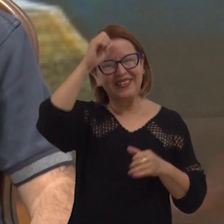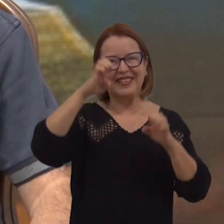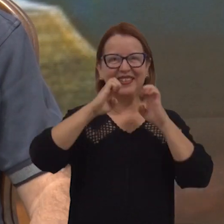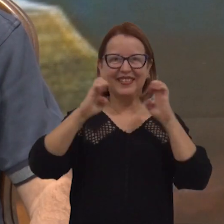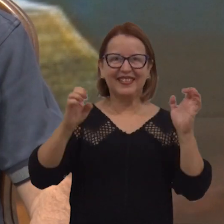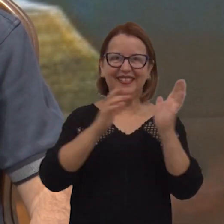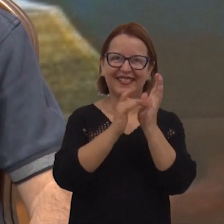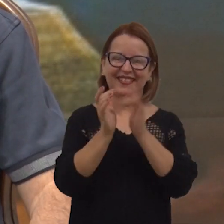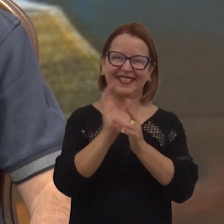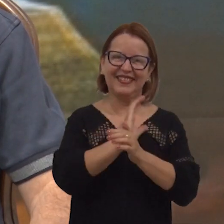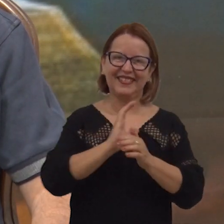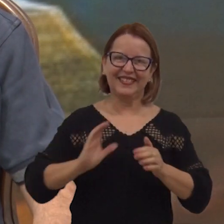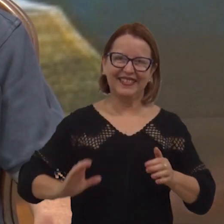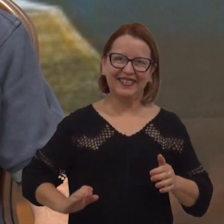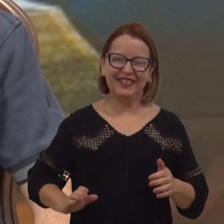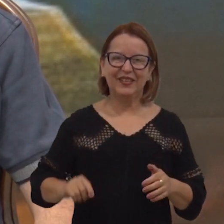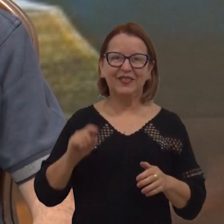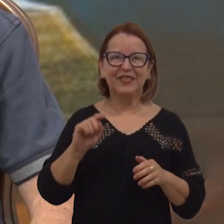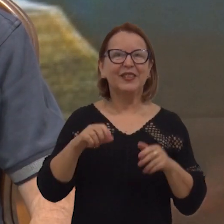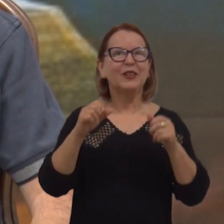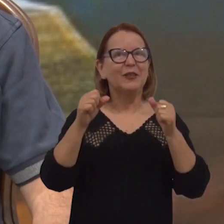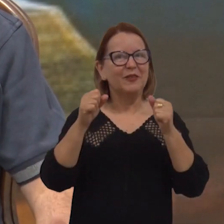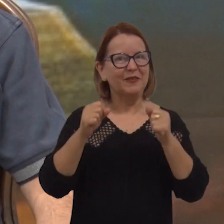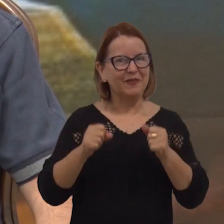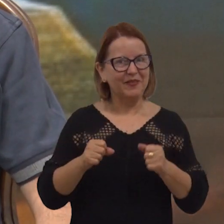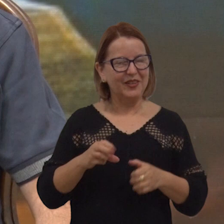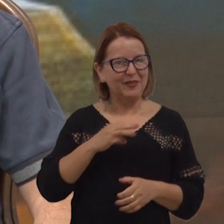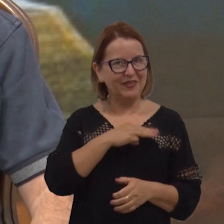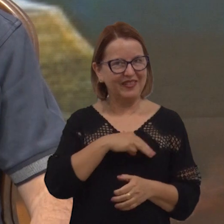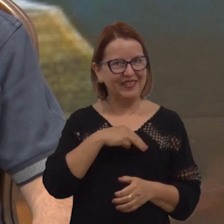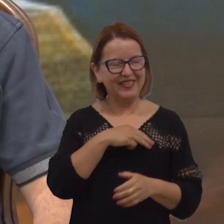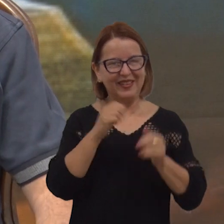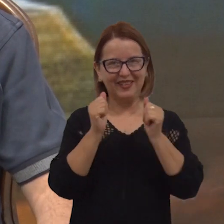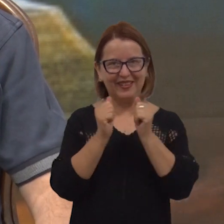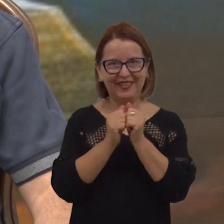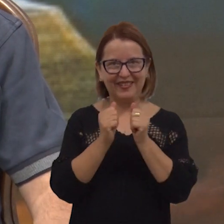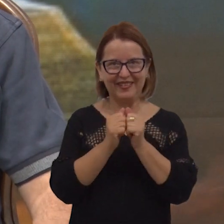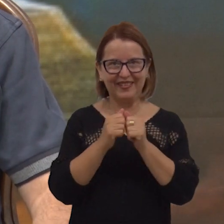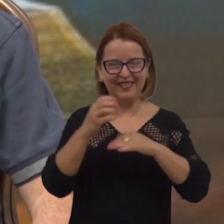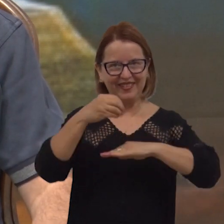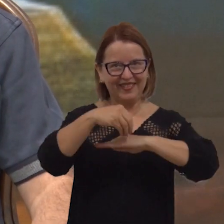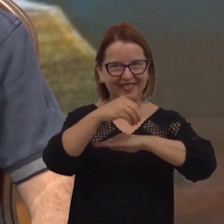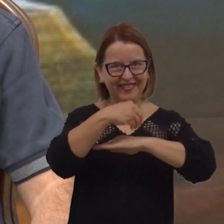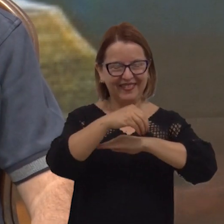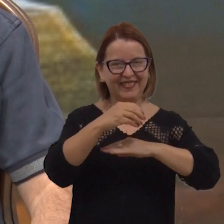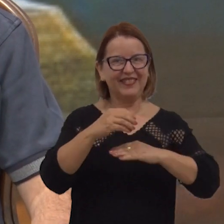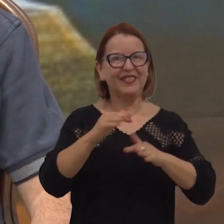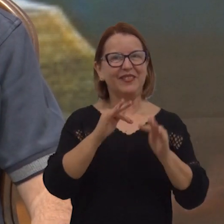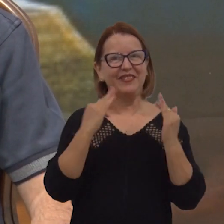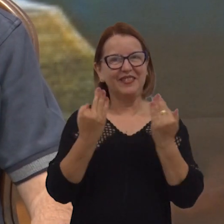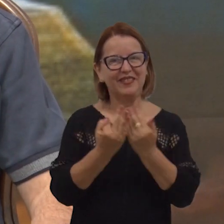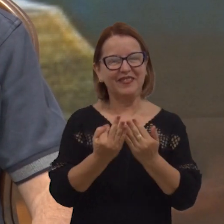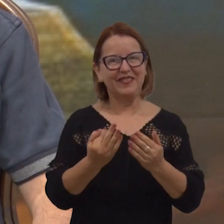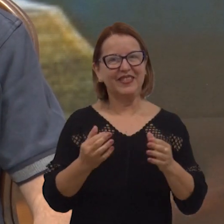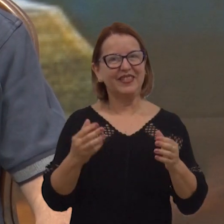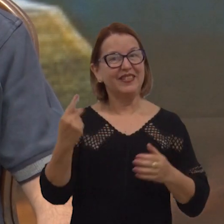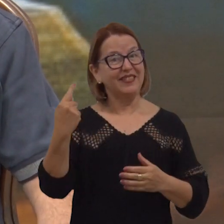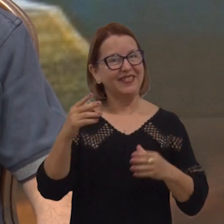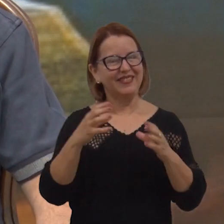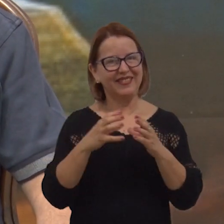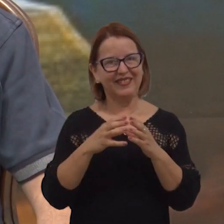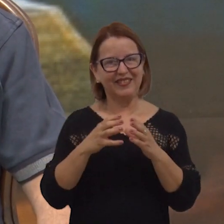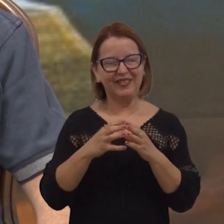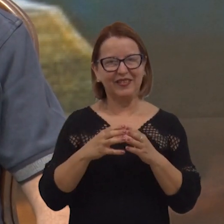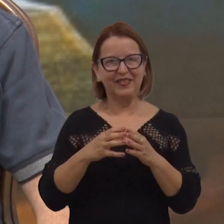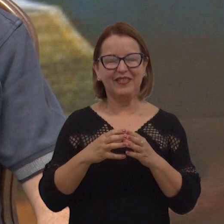Jesus Cristo. Então, seja um missionário conosco, compartilhe com a sua família, com seus grupos, para que outras pessoas